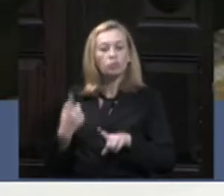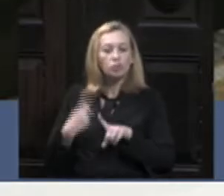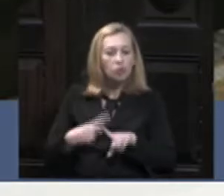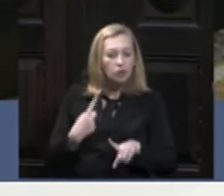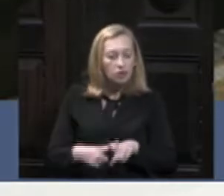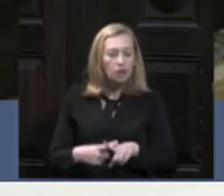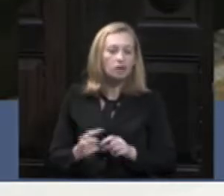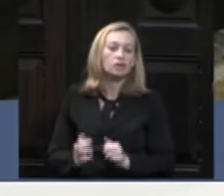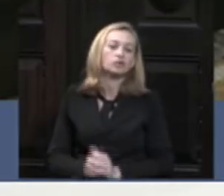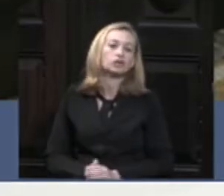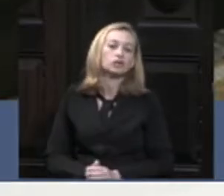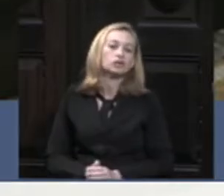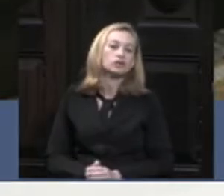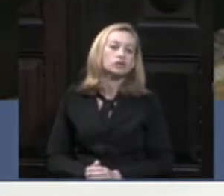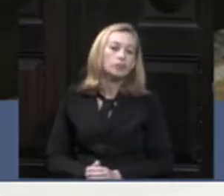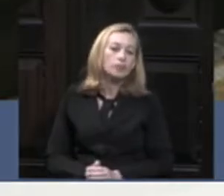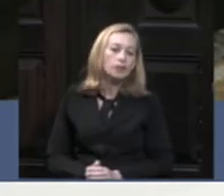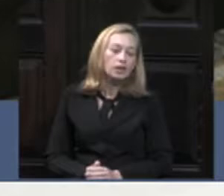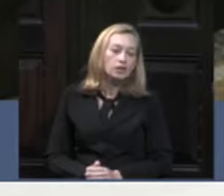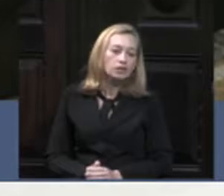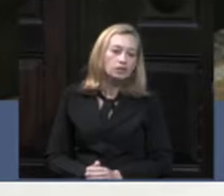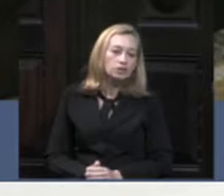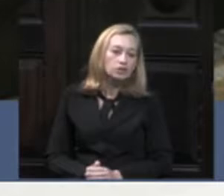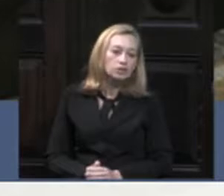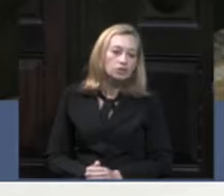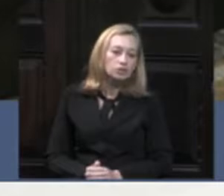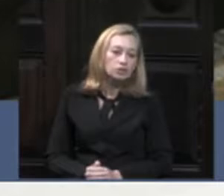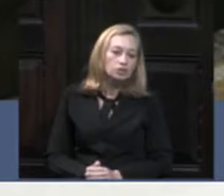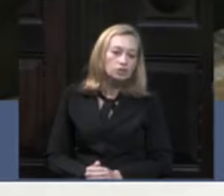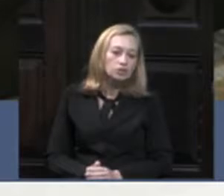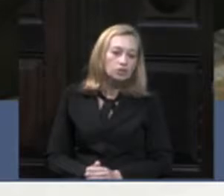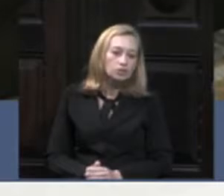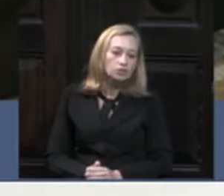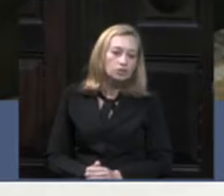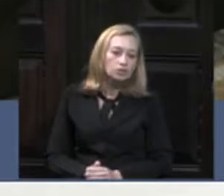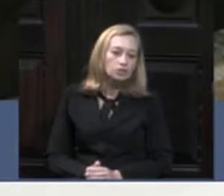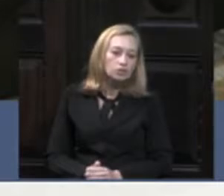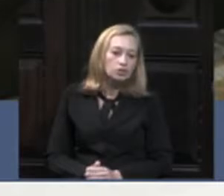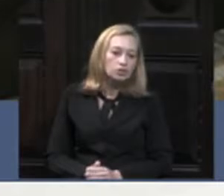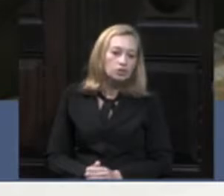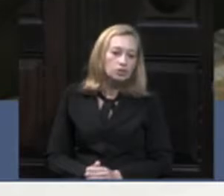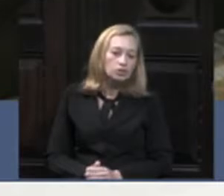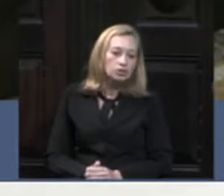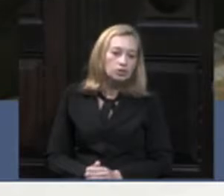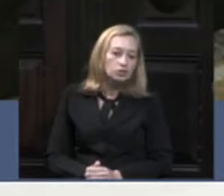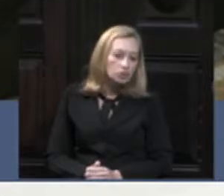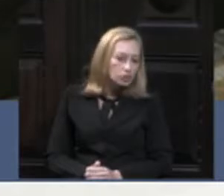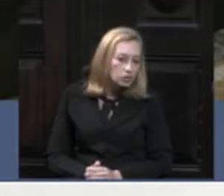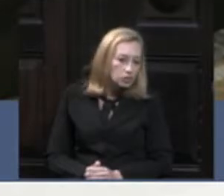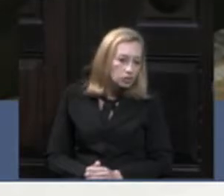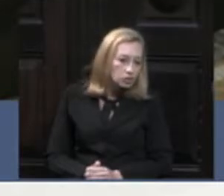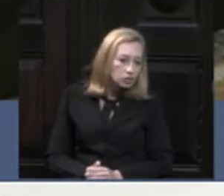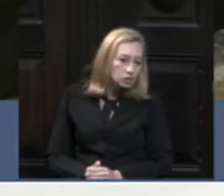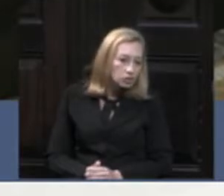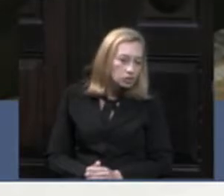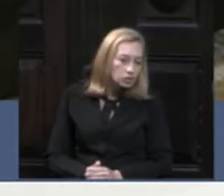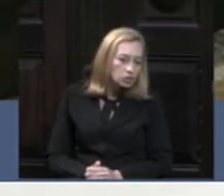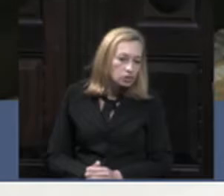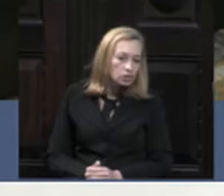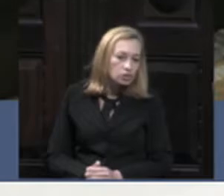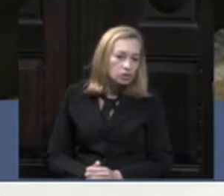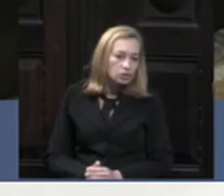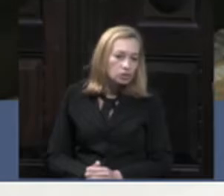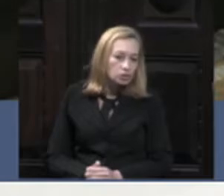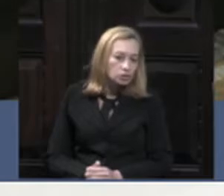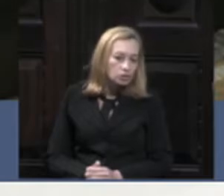apesar de sua vocação também de área de veraneio,